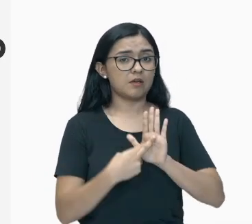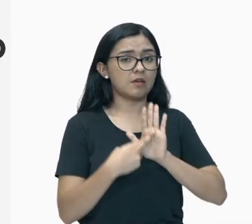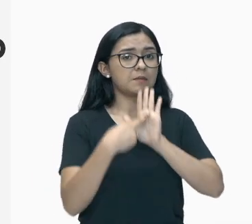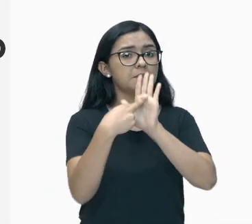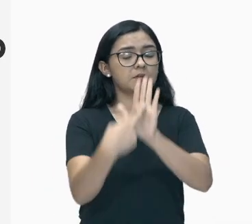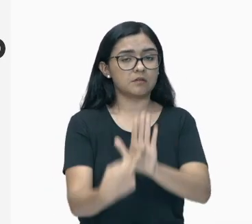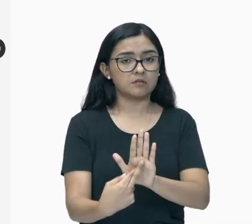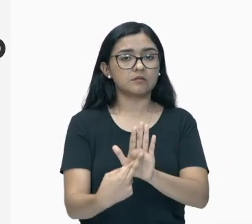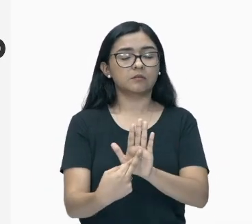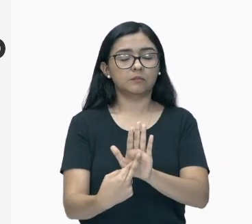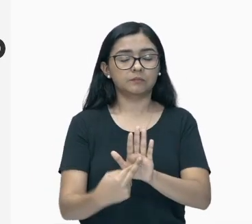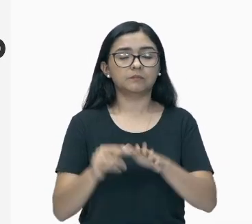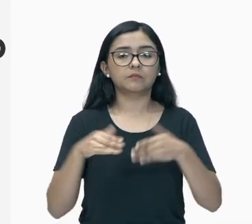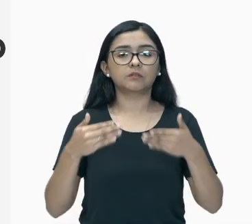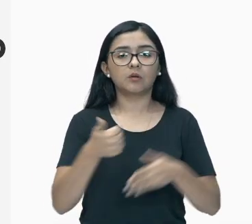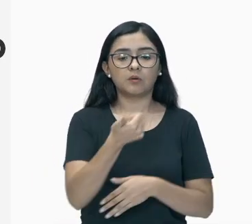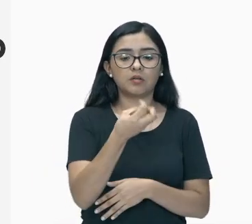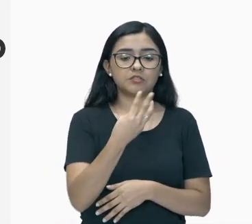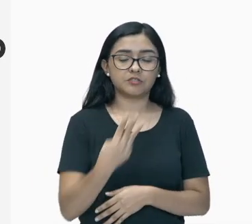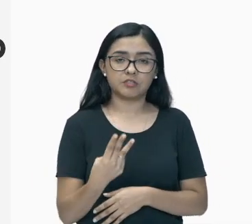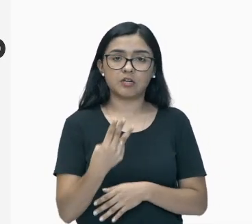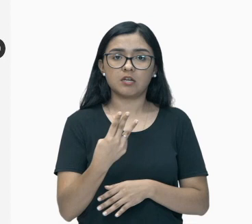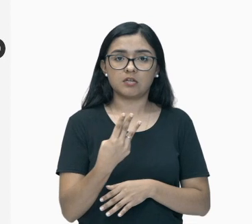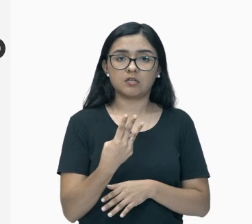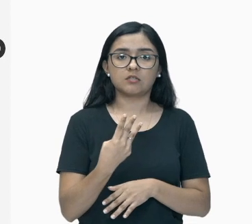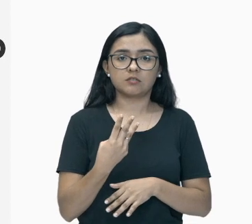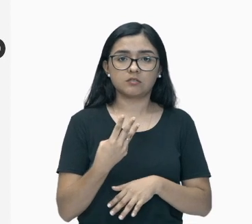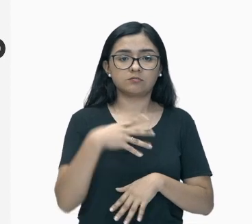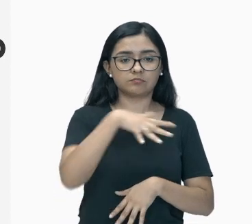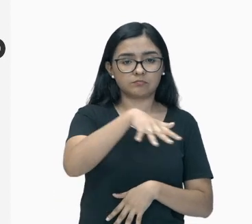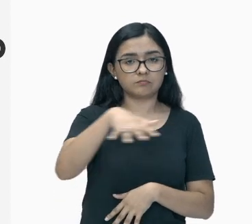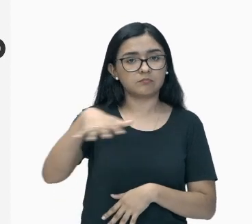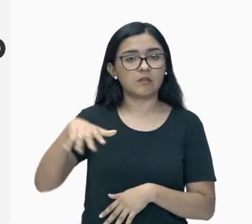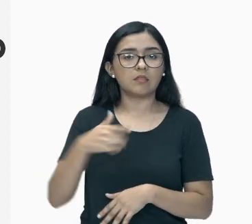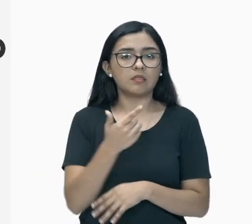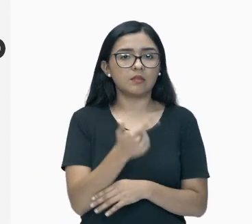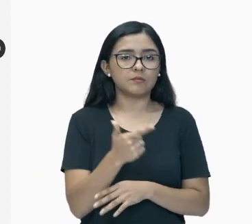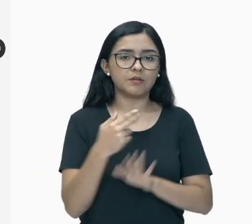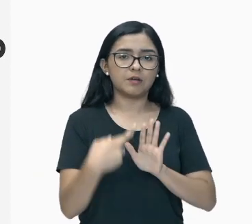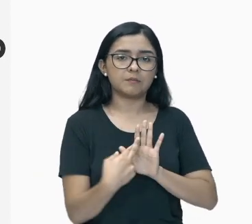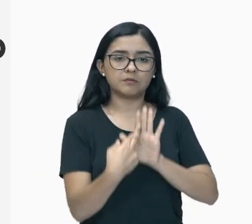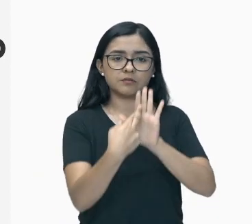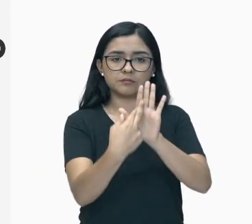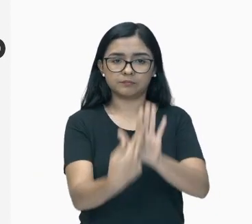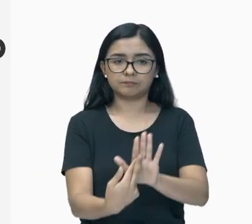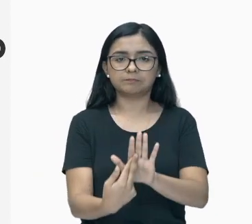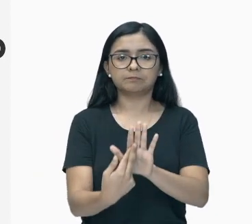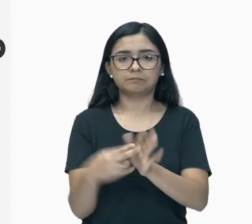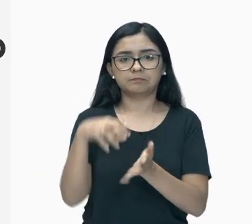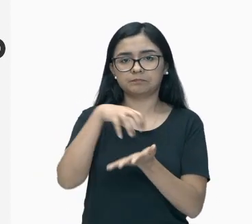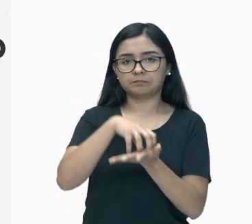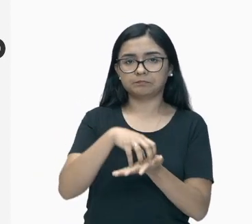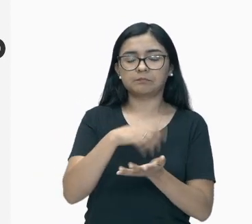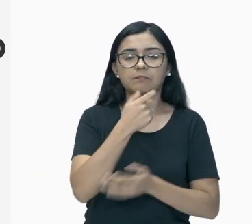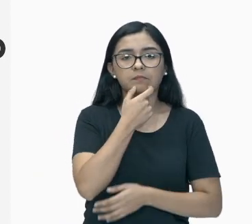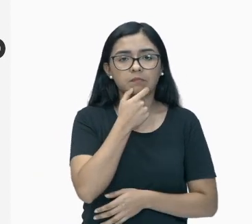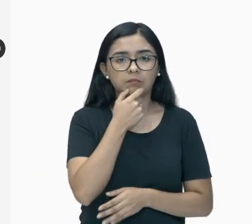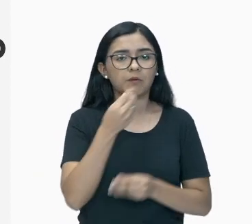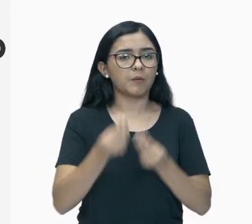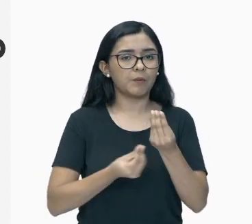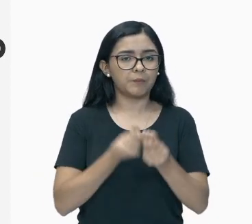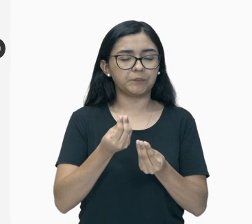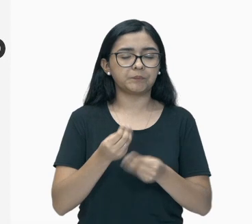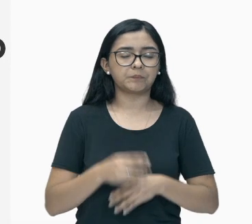13 colônias não tinham representação no parlamento inglês. Vejam, como que